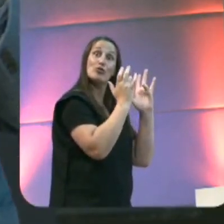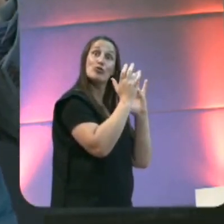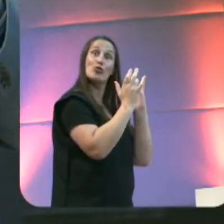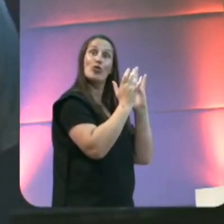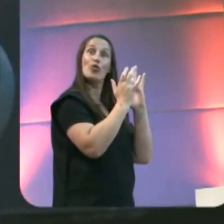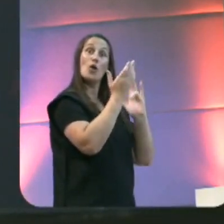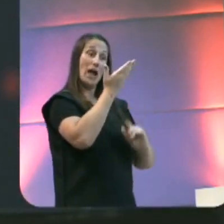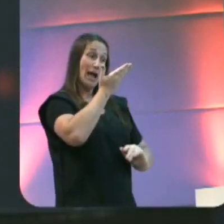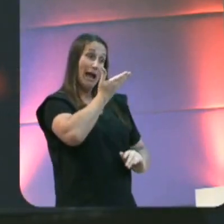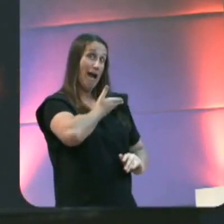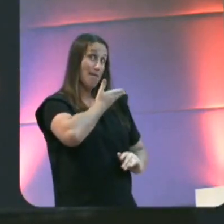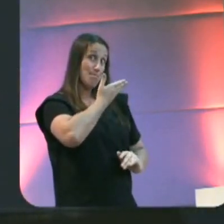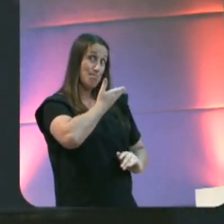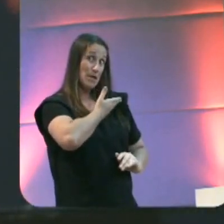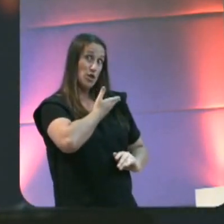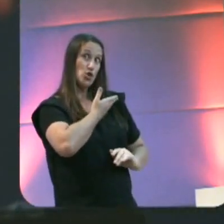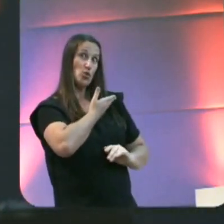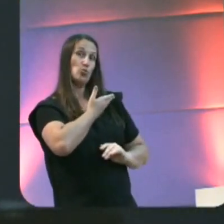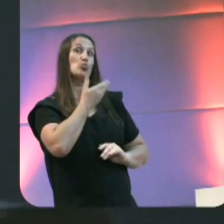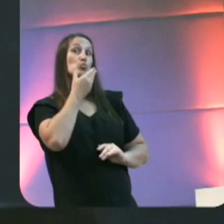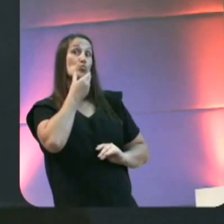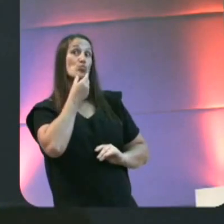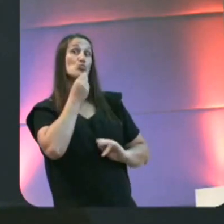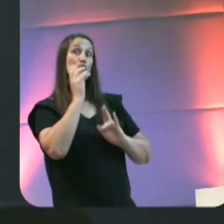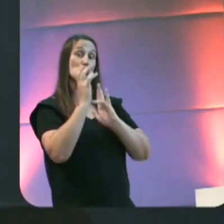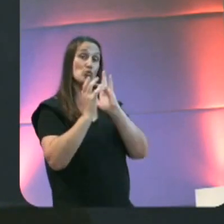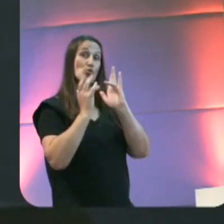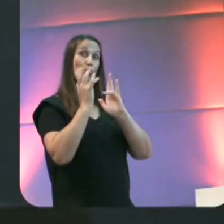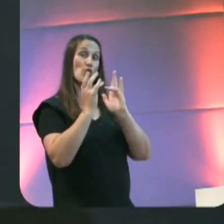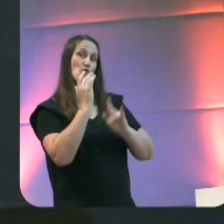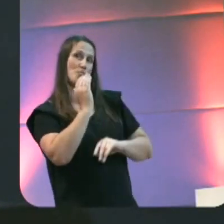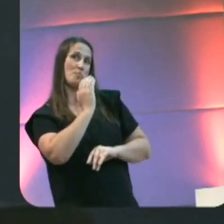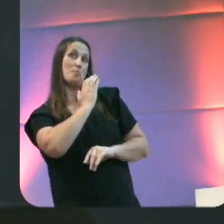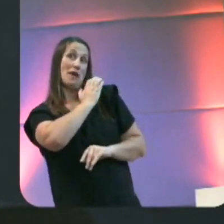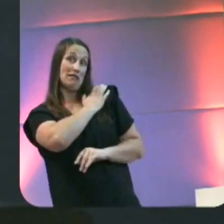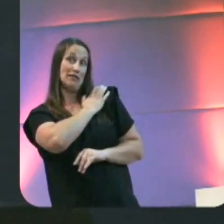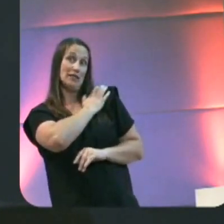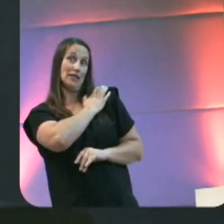esses amigos do noivo, os padrinhos do noivo,